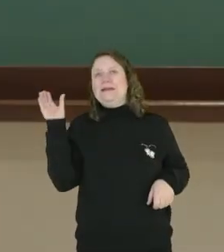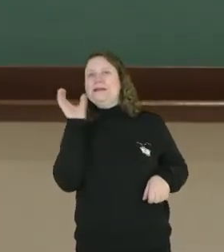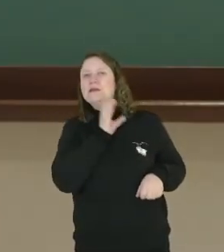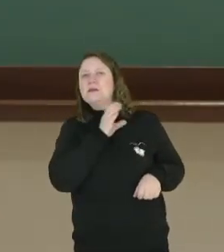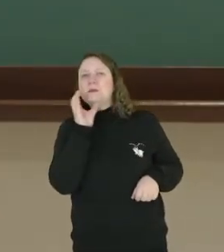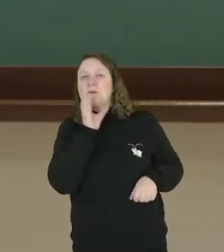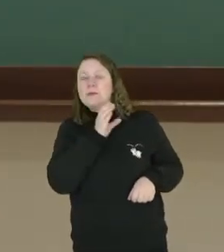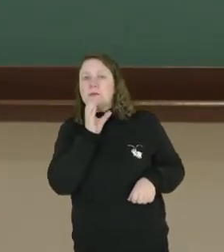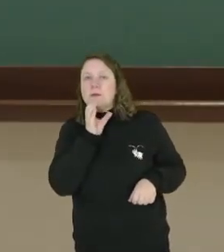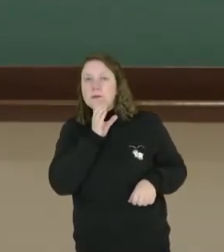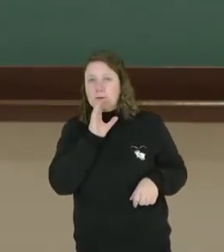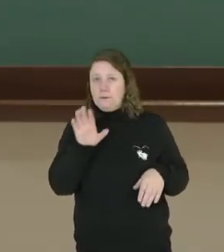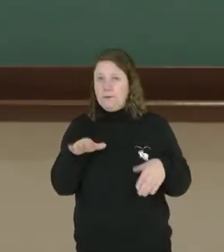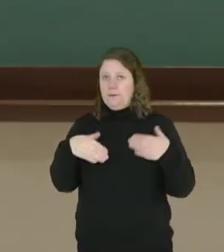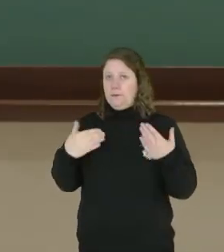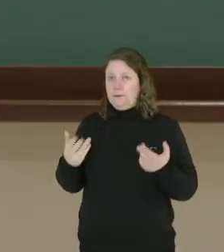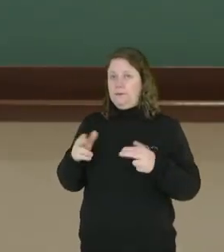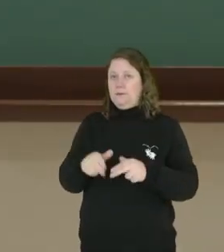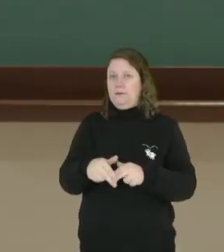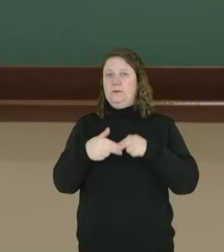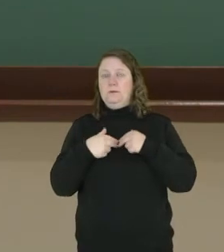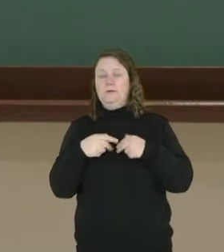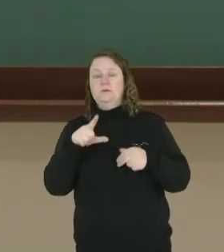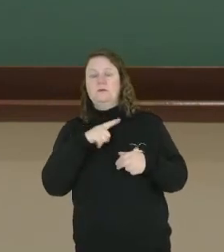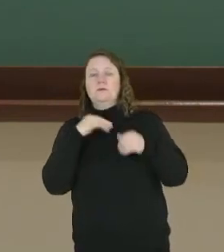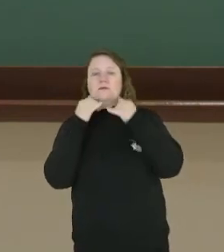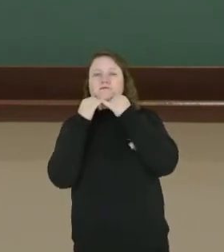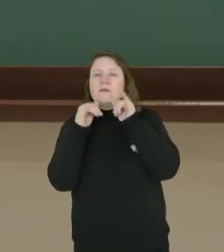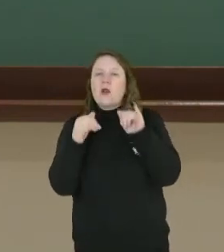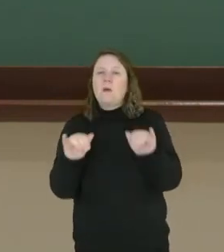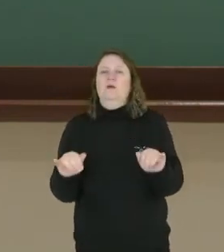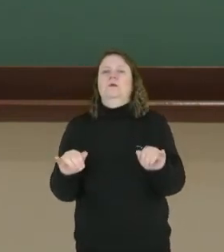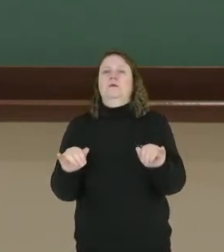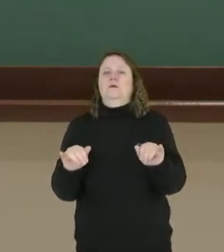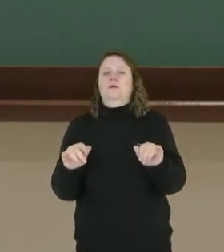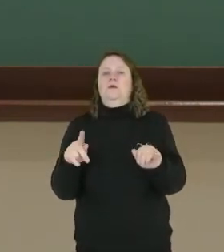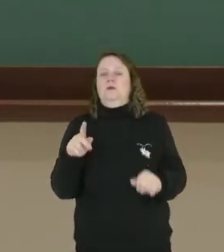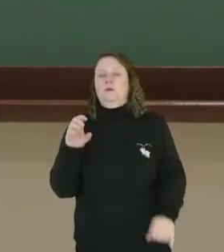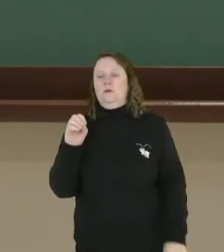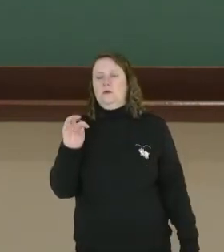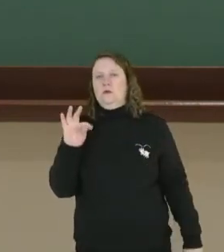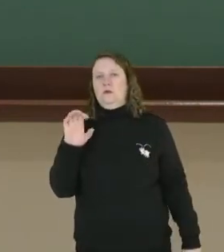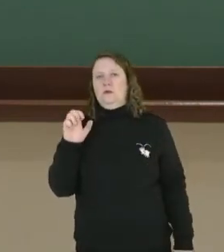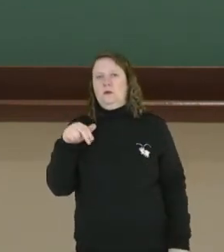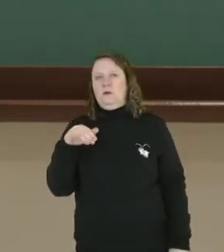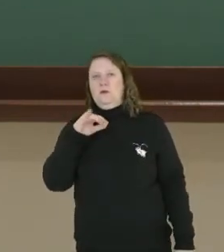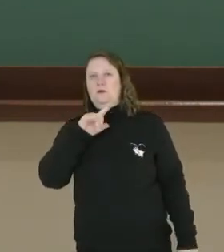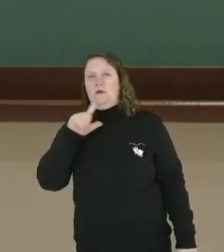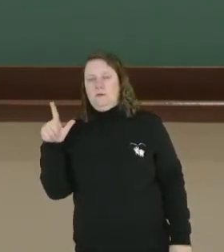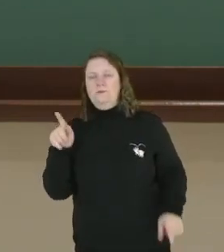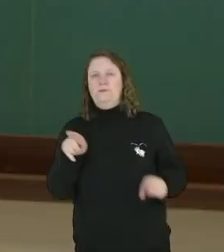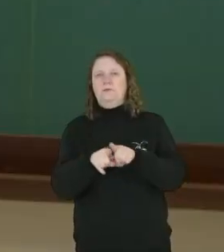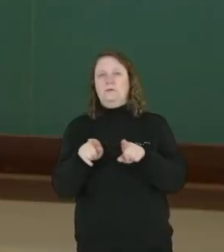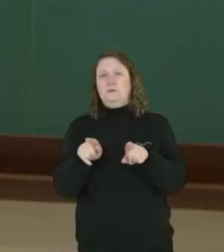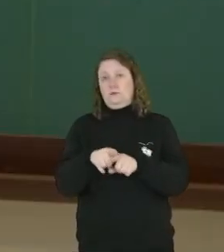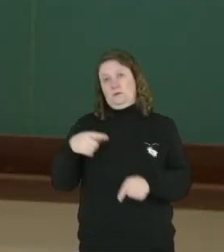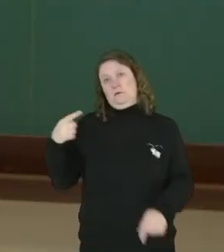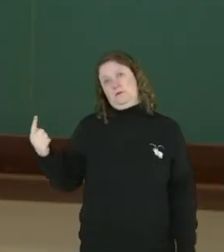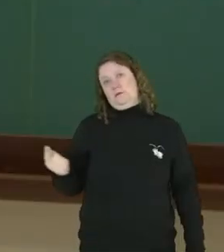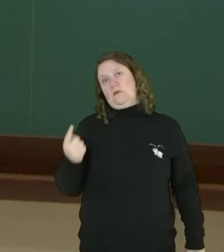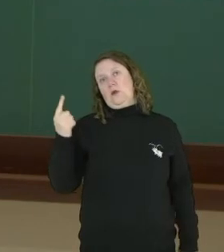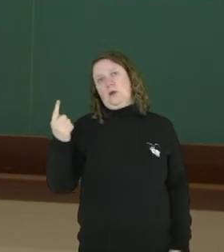entender que existe uma energia potencial do tipo gravitacional, porque tem uma altura, e também existe